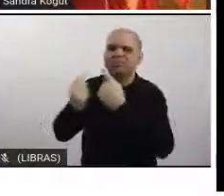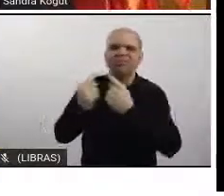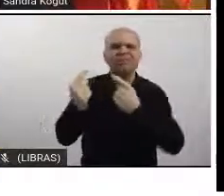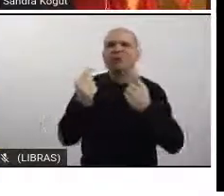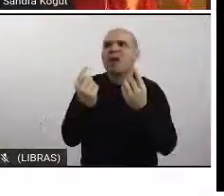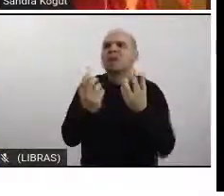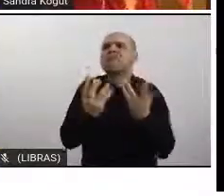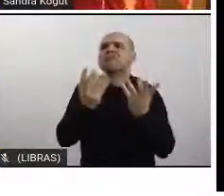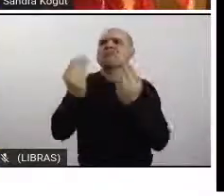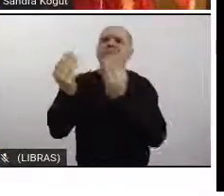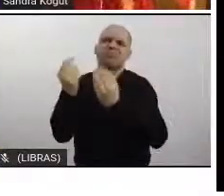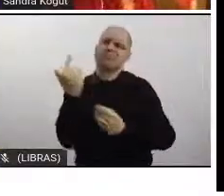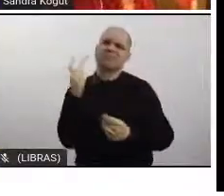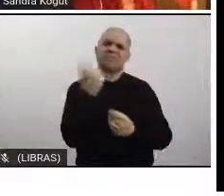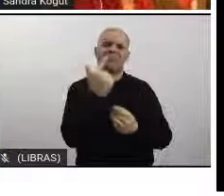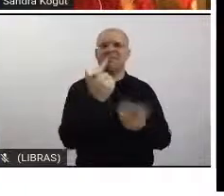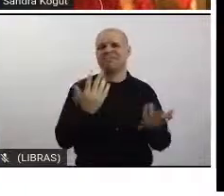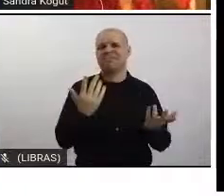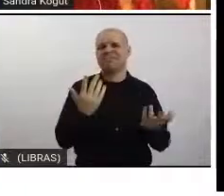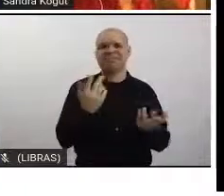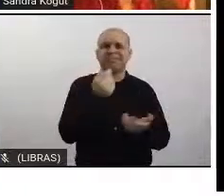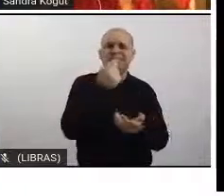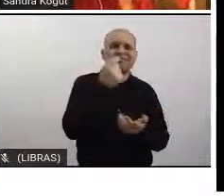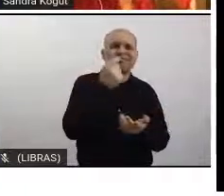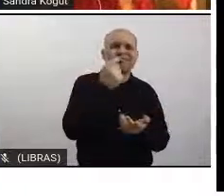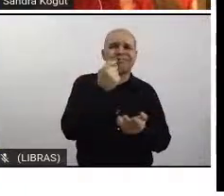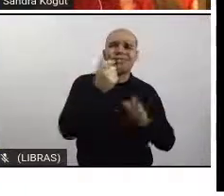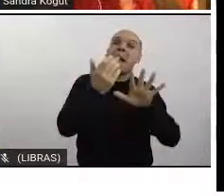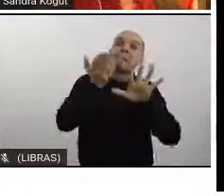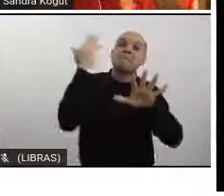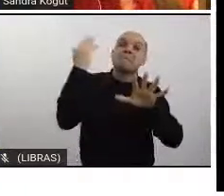podia exibir um vídeo, que, se não me engano, foi no MAM.